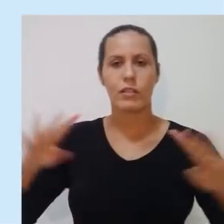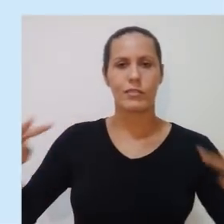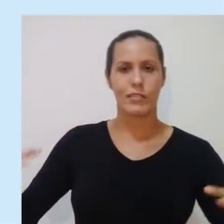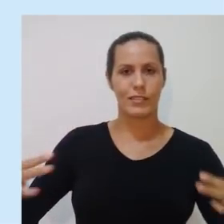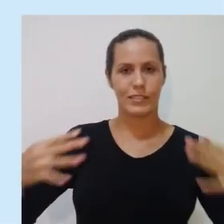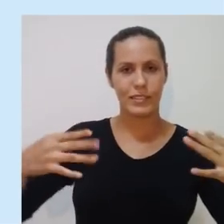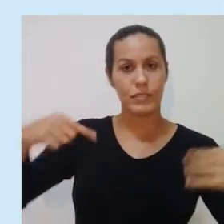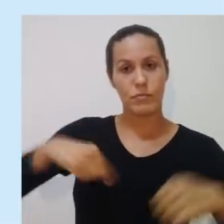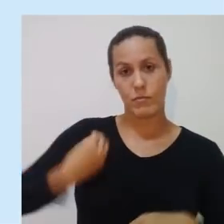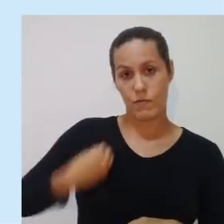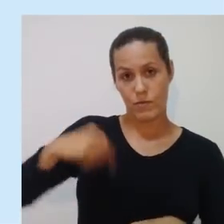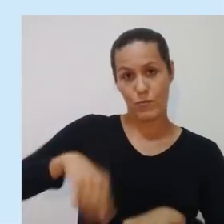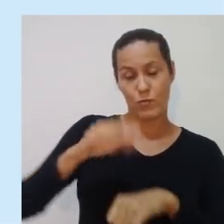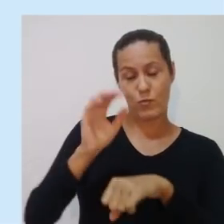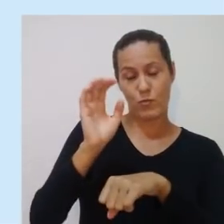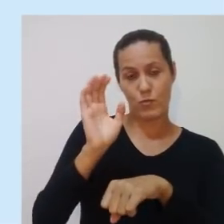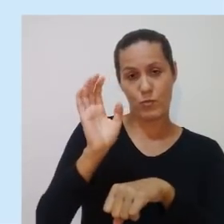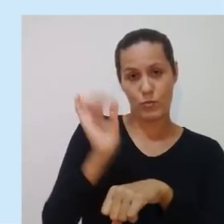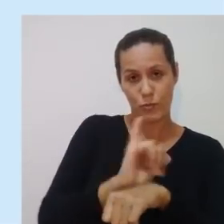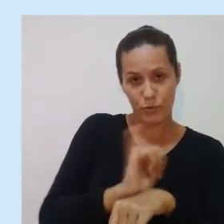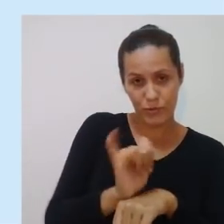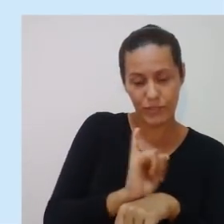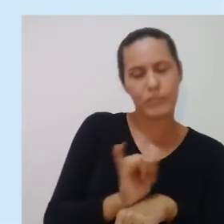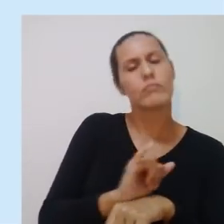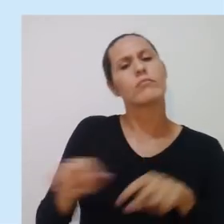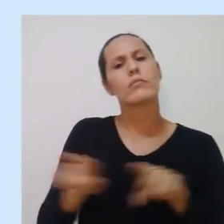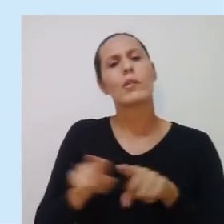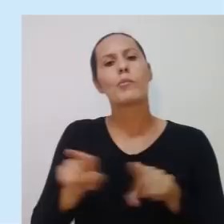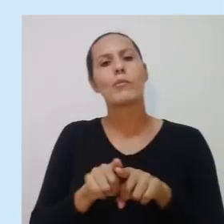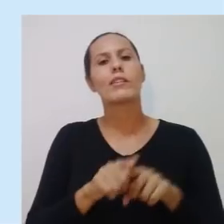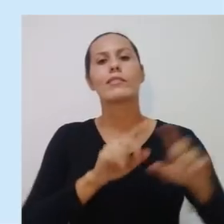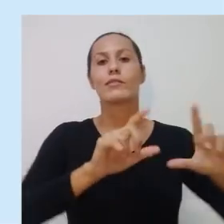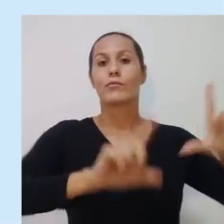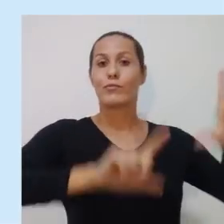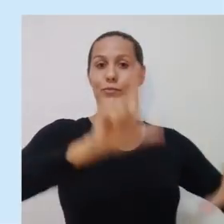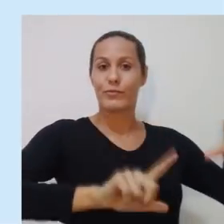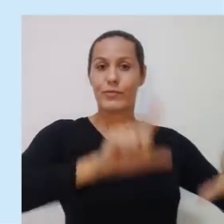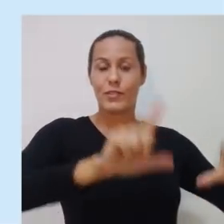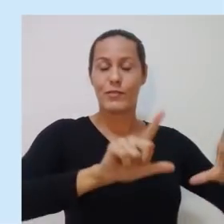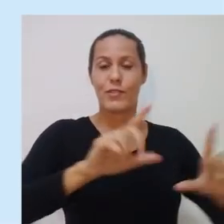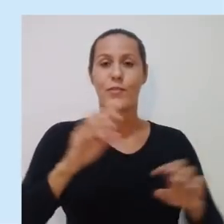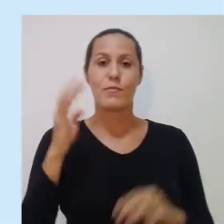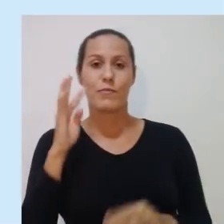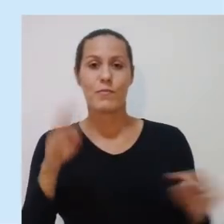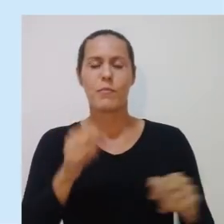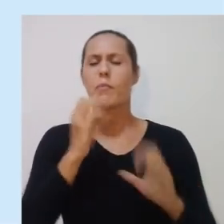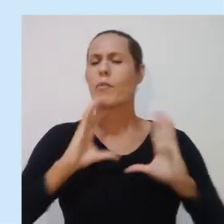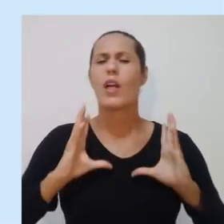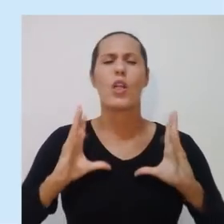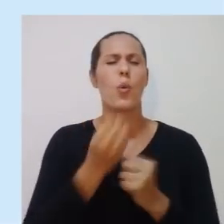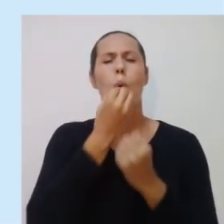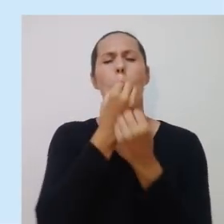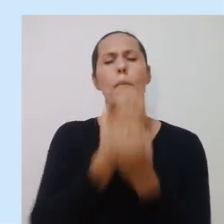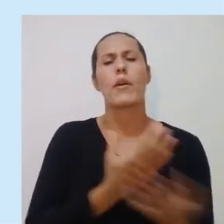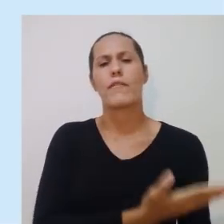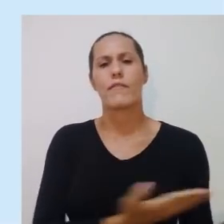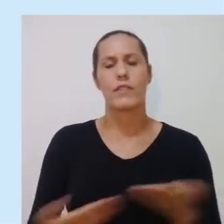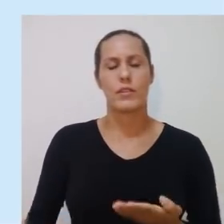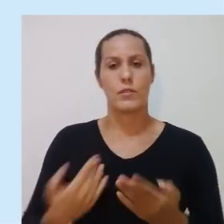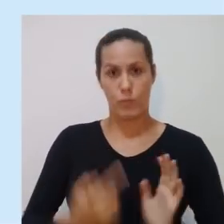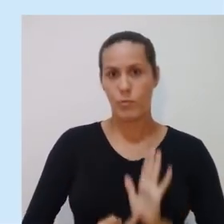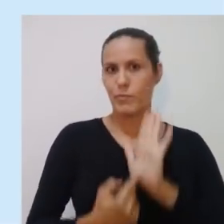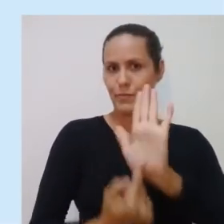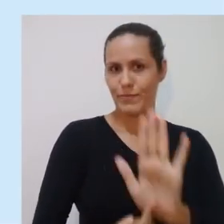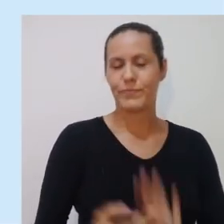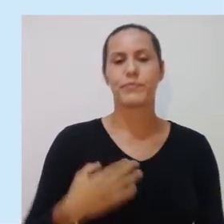que está aqui nos prestigiando, aqui no canal EducaPE e também nos assistindo pela TV aberta. Sejam todos